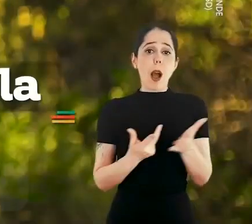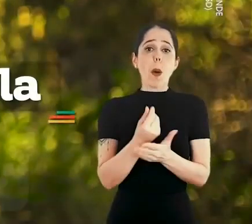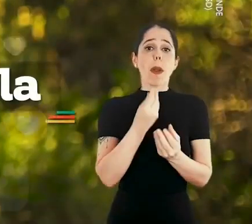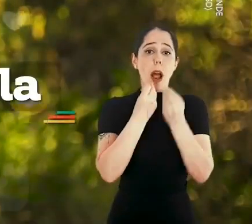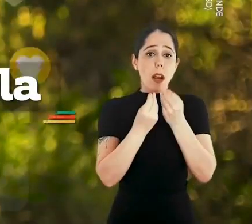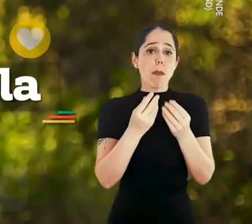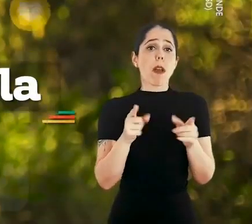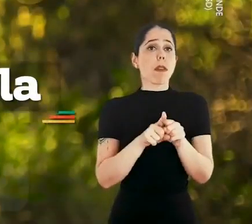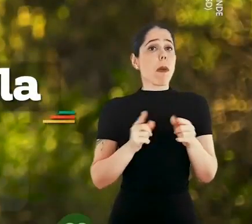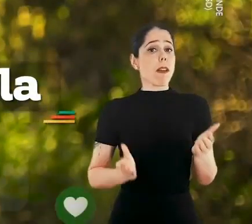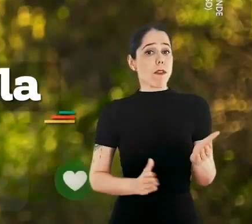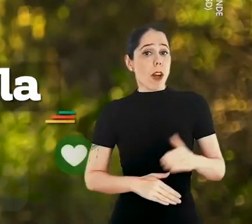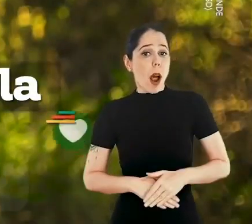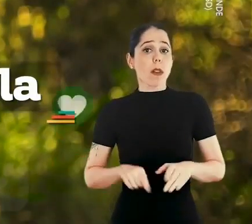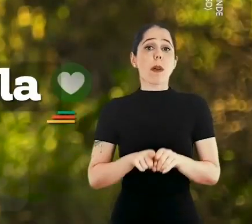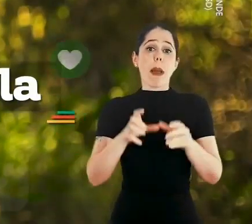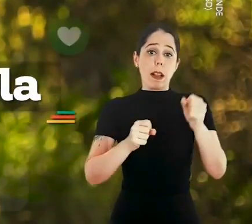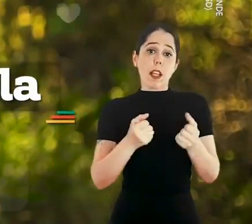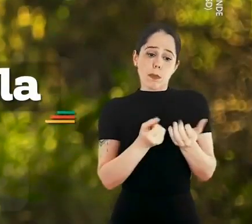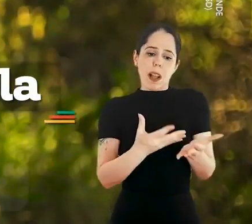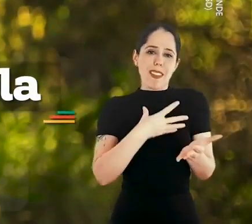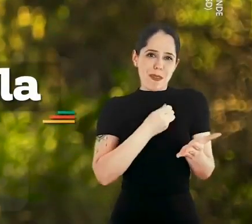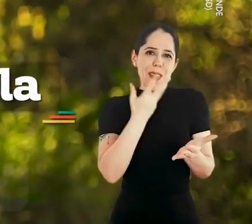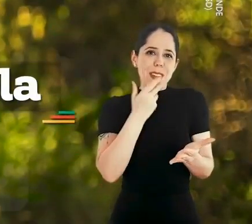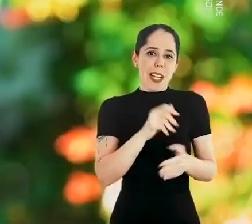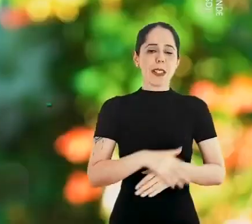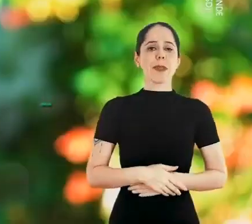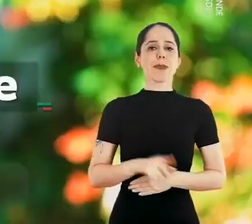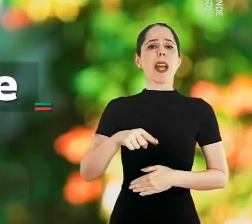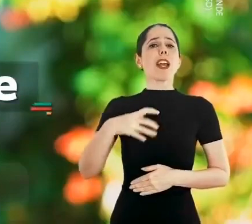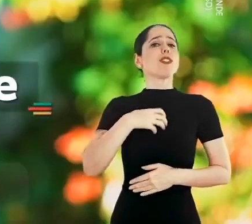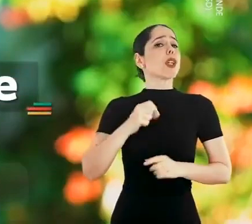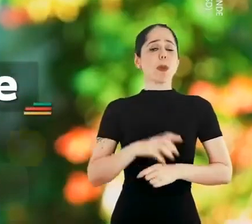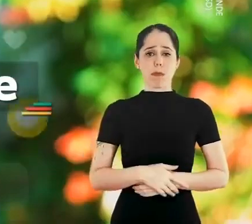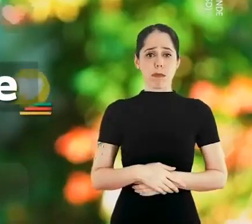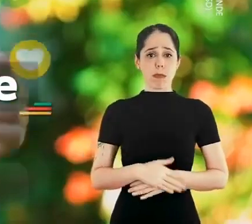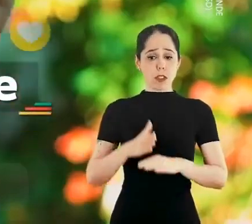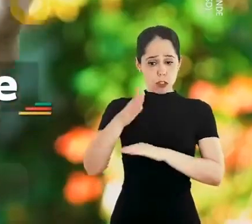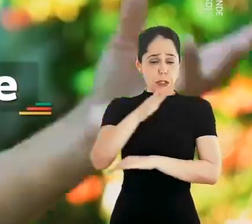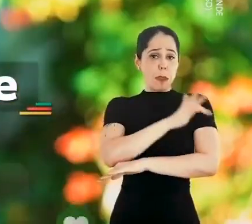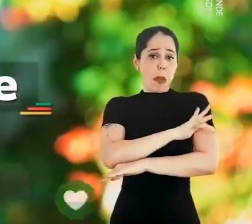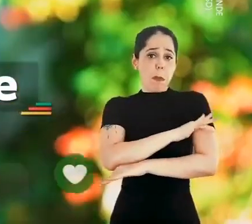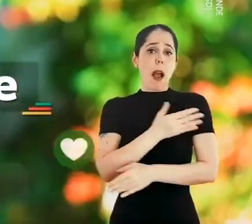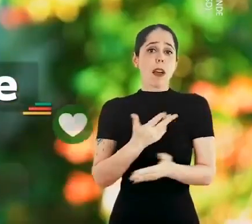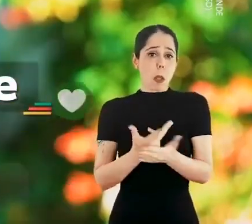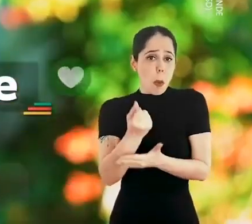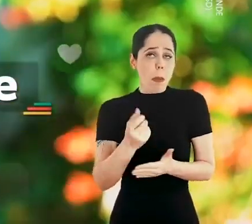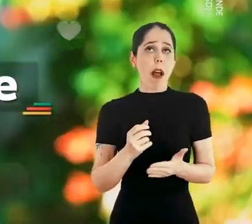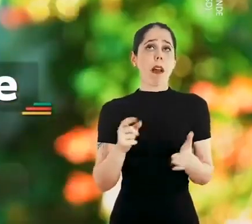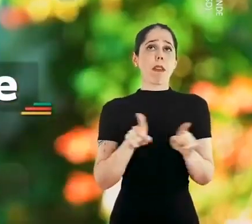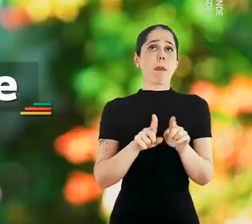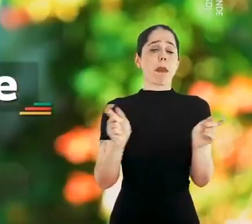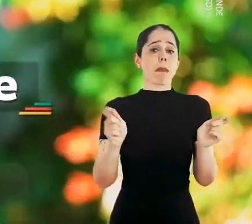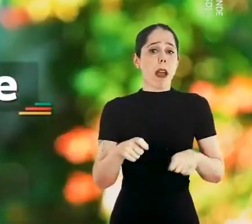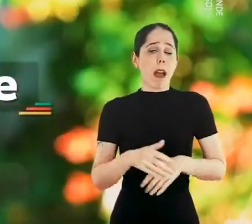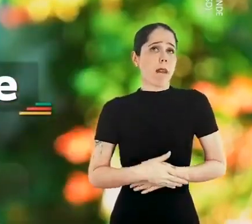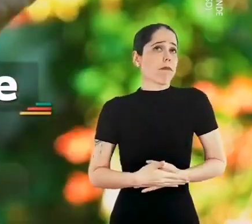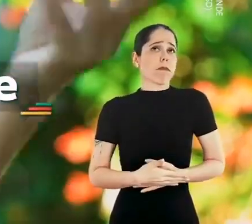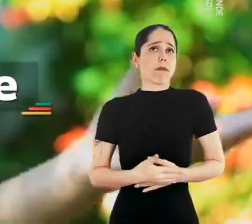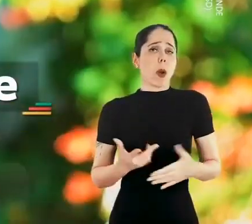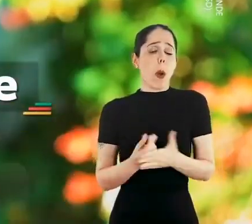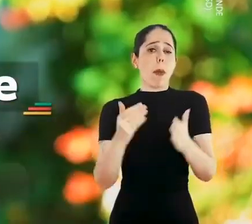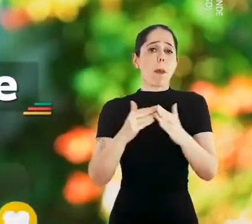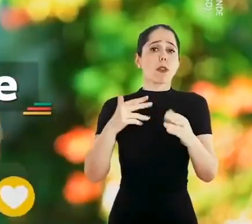comprar o alimento, fralda, leite para minhas crianças, né? É uma forma de tu ir numa farmácia comprar,